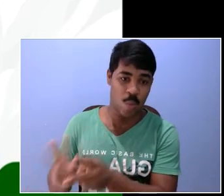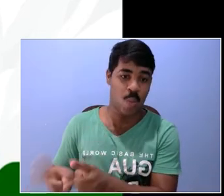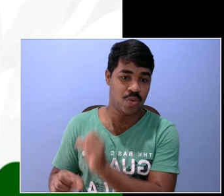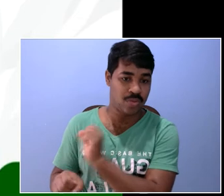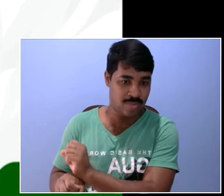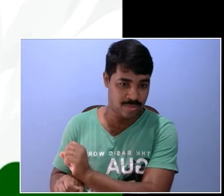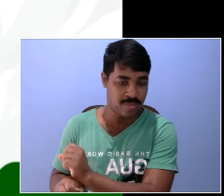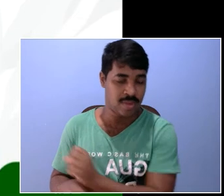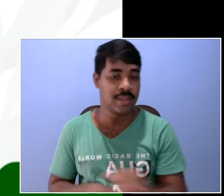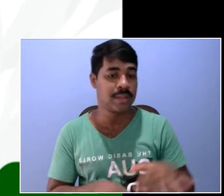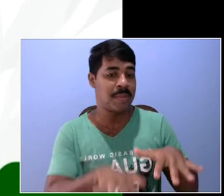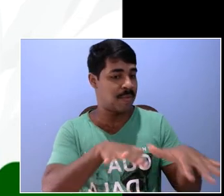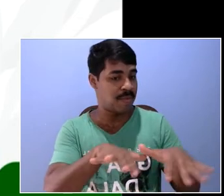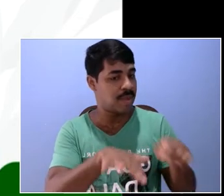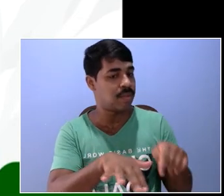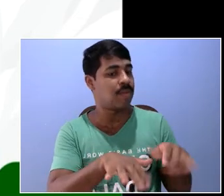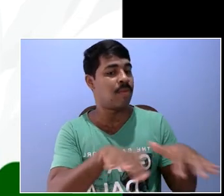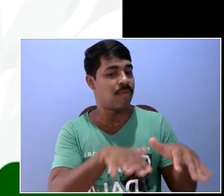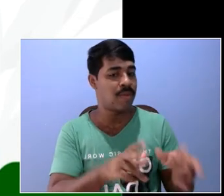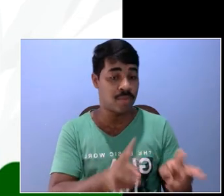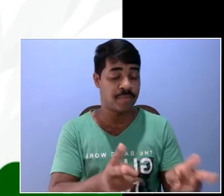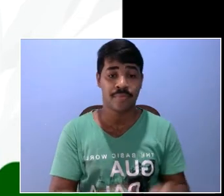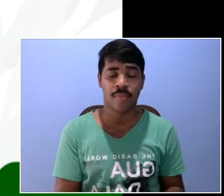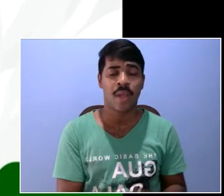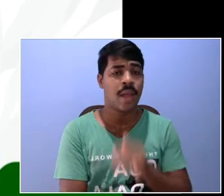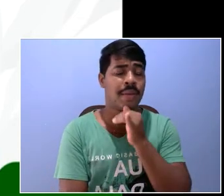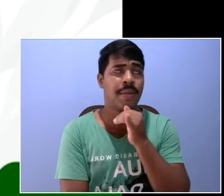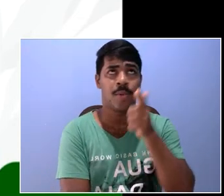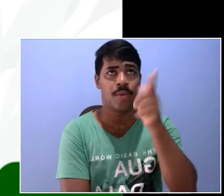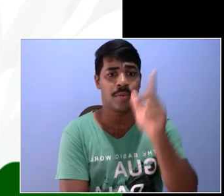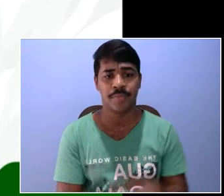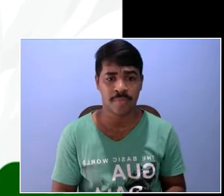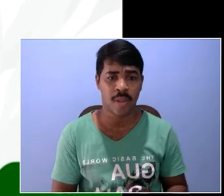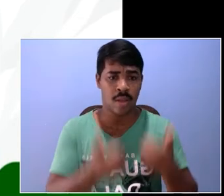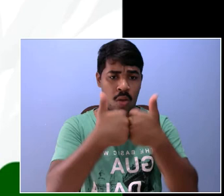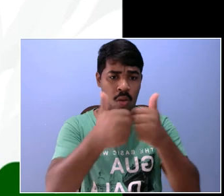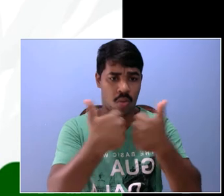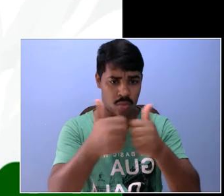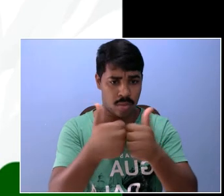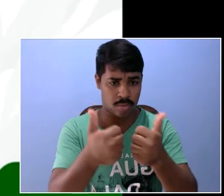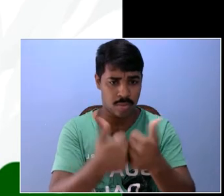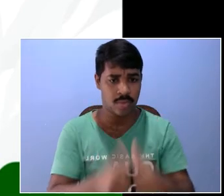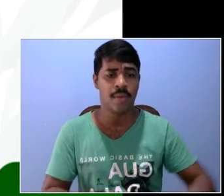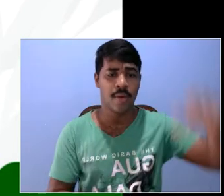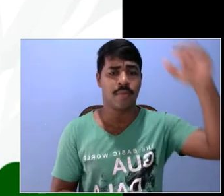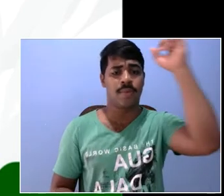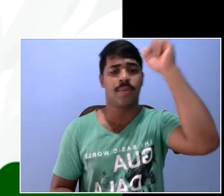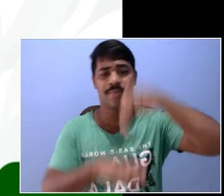você está, por exemplo, em pé no ônibus, e aí o motorista ele acelera de uma vez, né, de uma forma